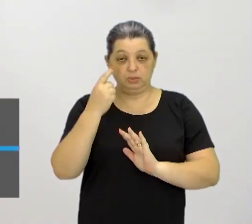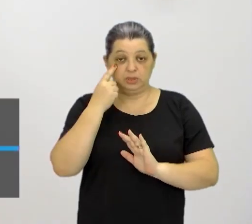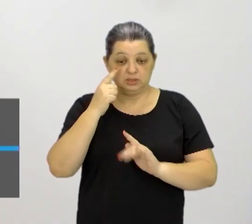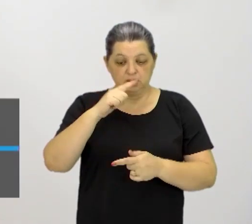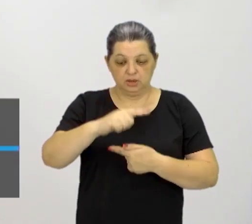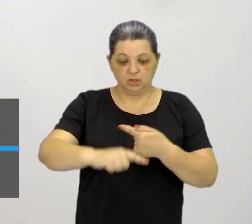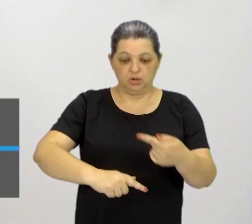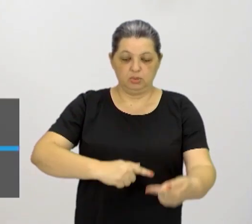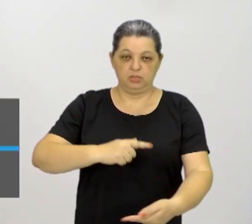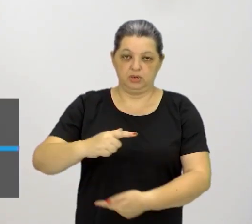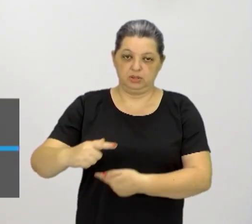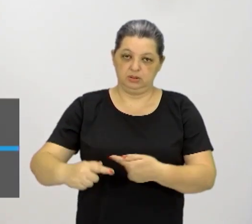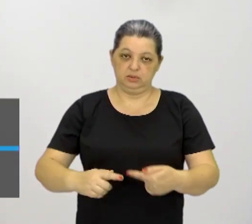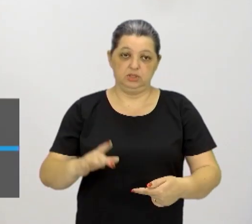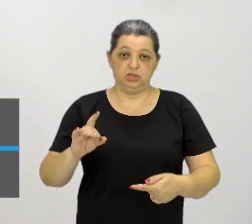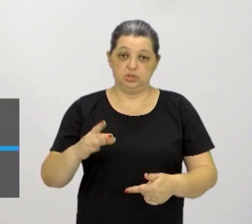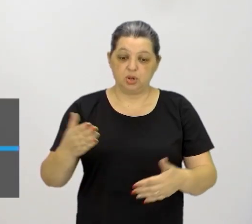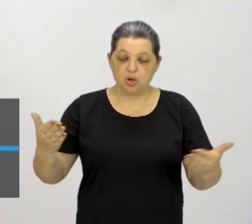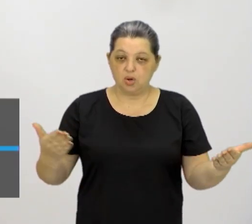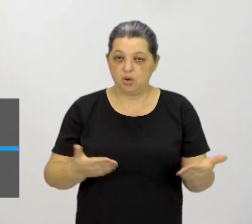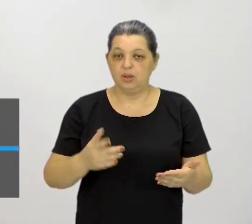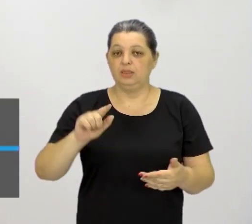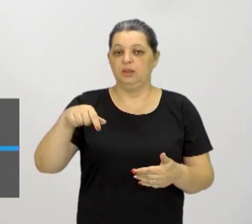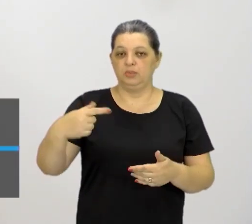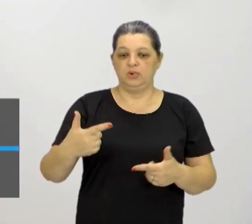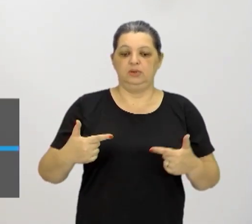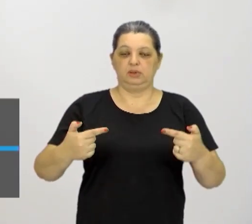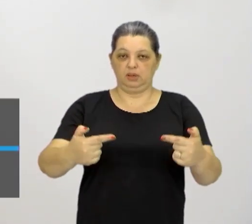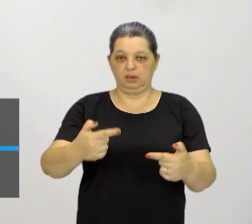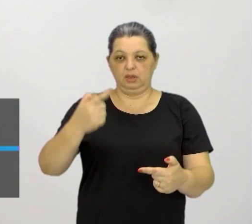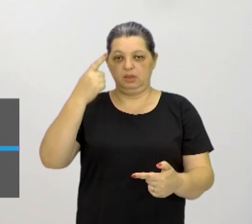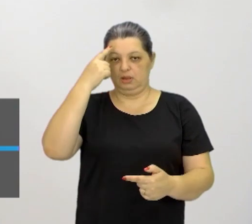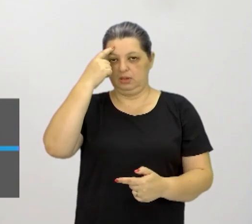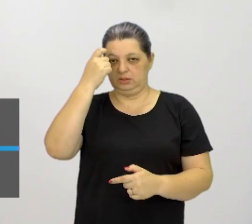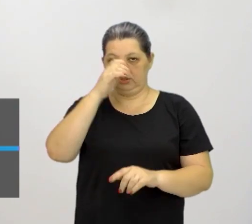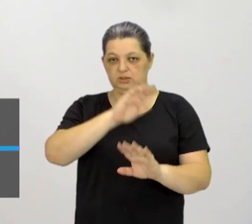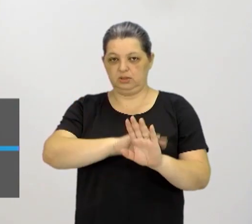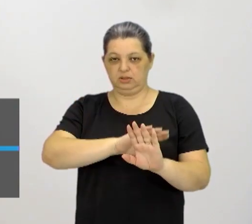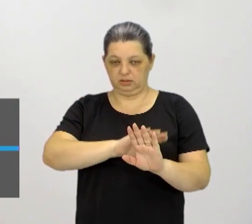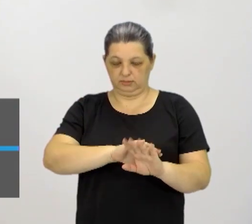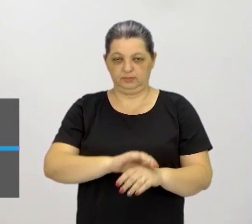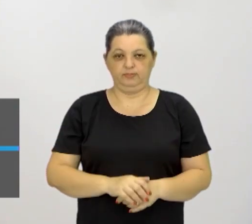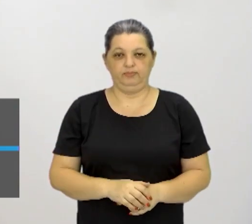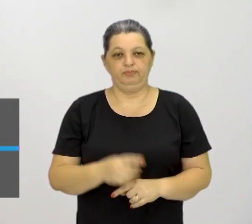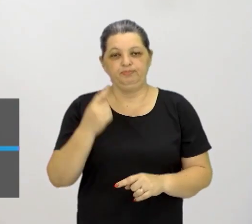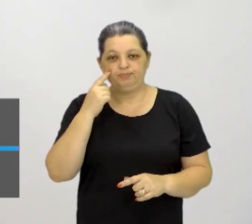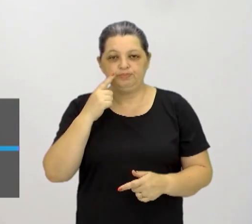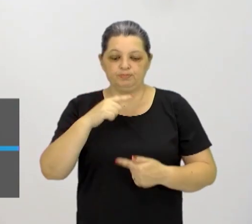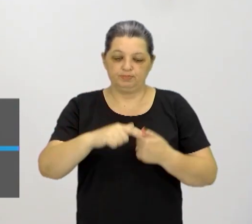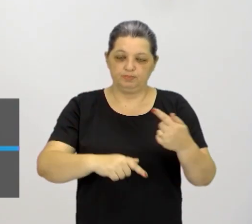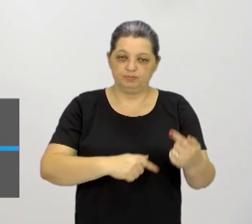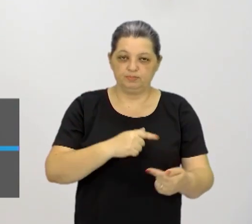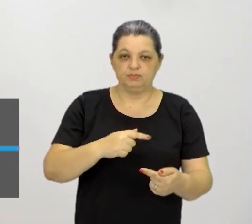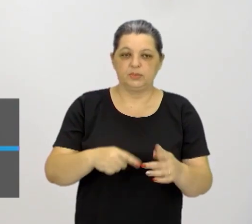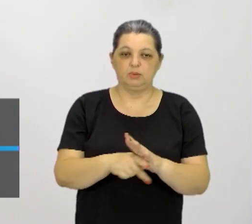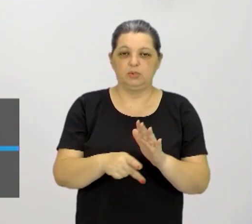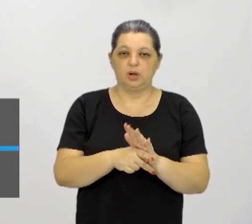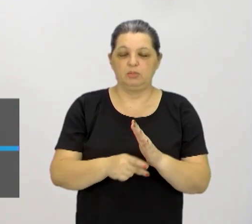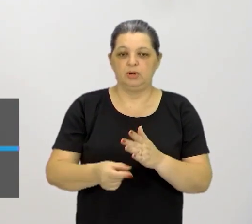um fenômeno apenas do pós-Guerra Fria, né? Se a gente pensar a globalização um pouquinho mais assim nos seus